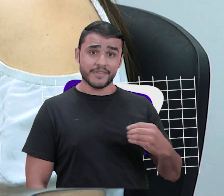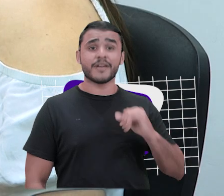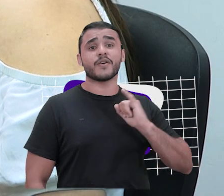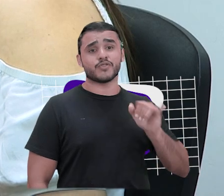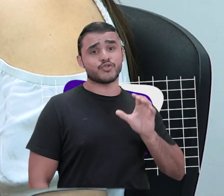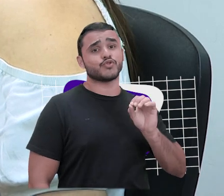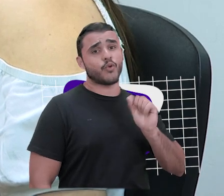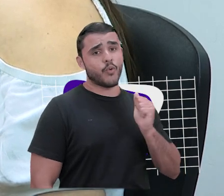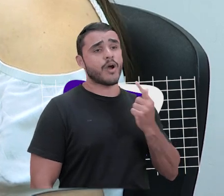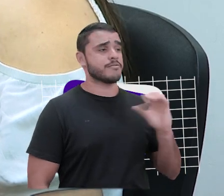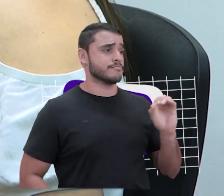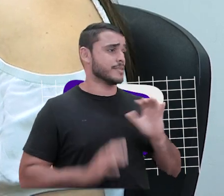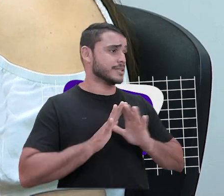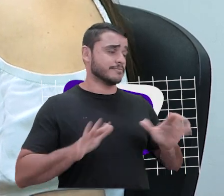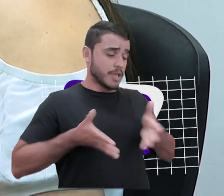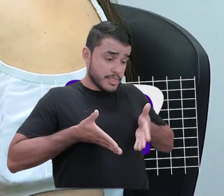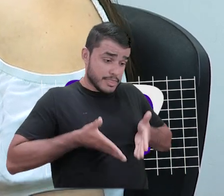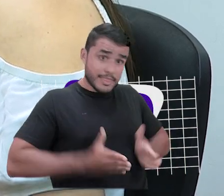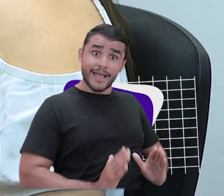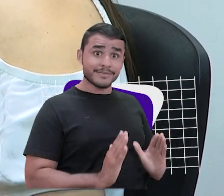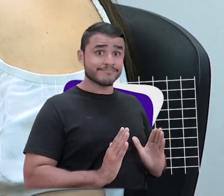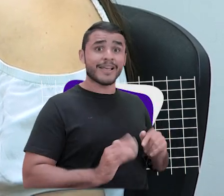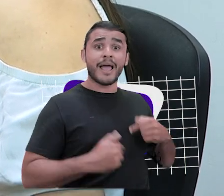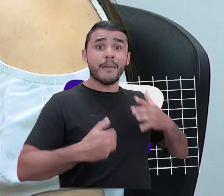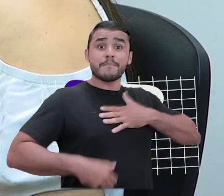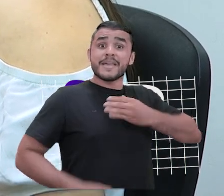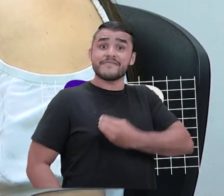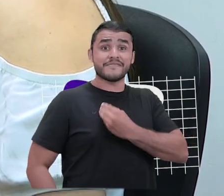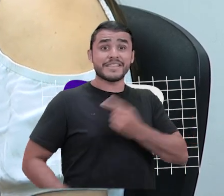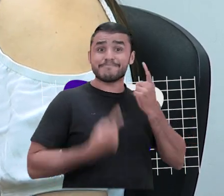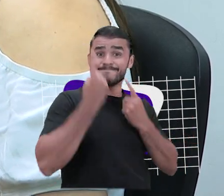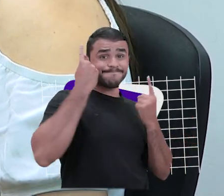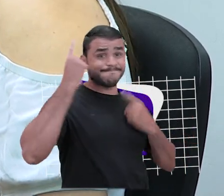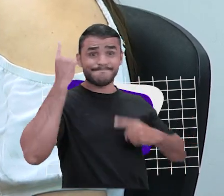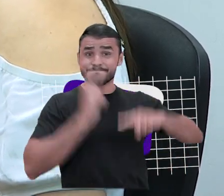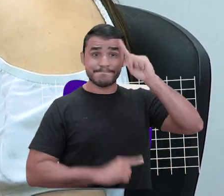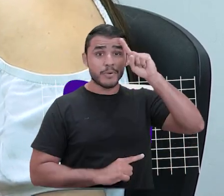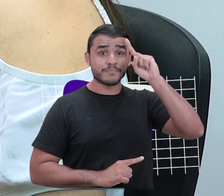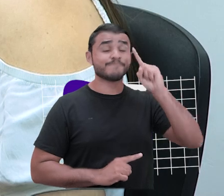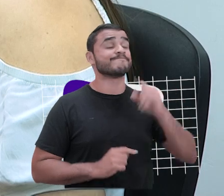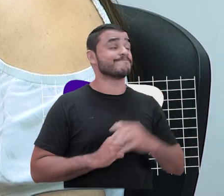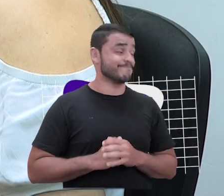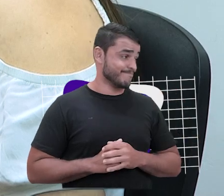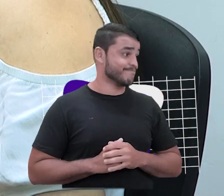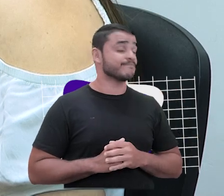João. Tudo mudou. Tudo mudou, porque assim, até eu ter o João,